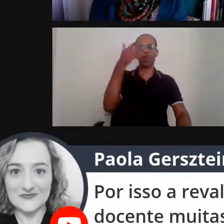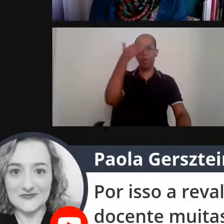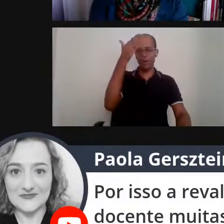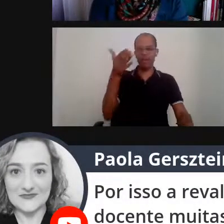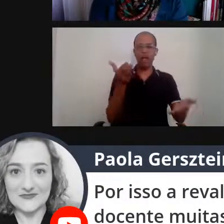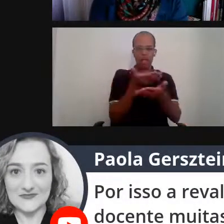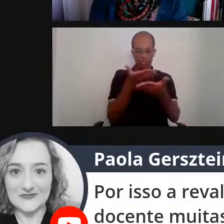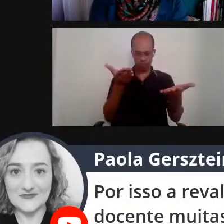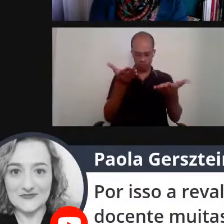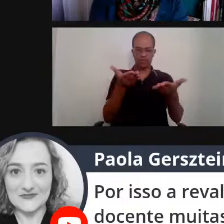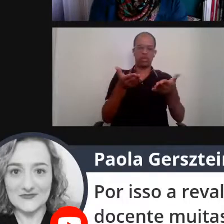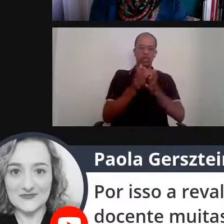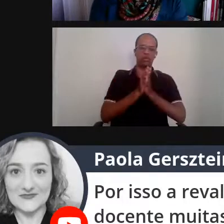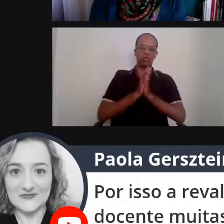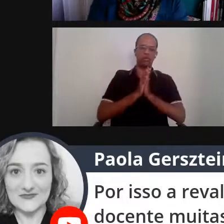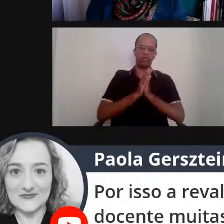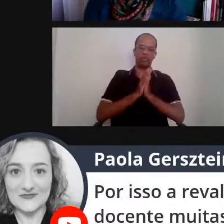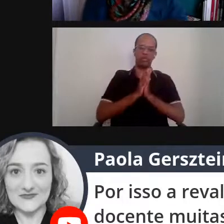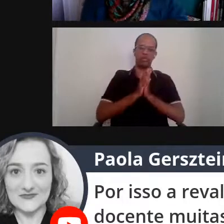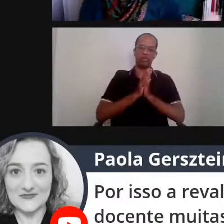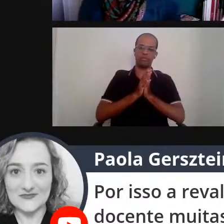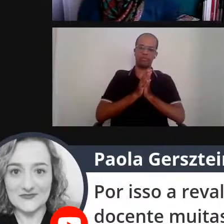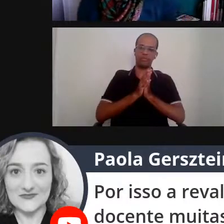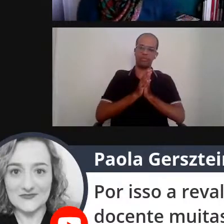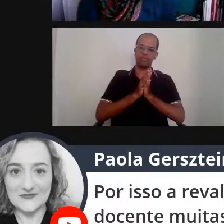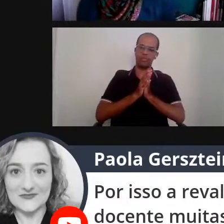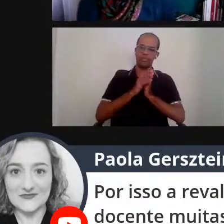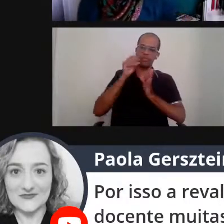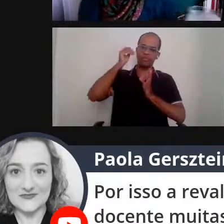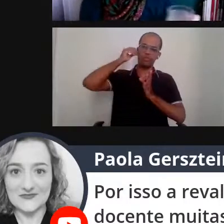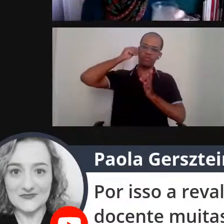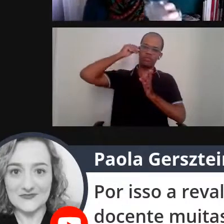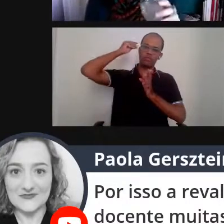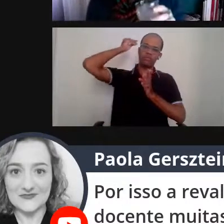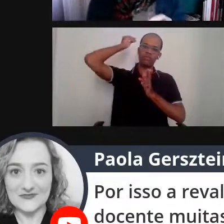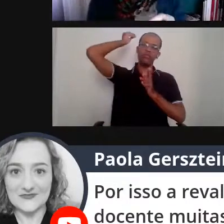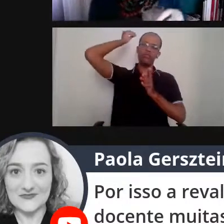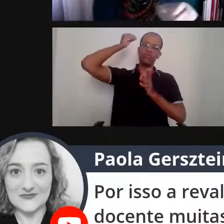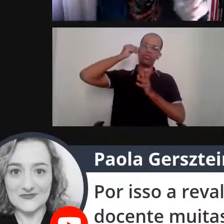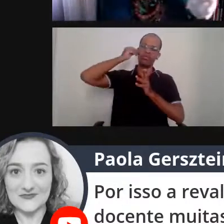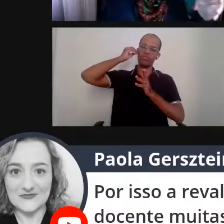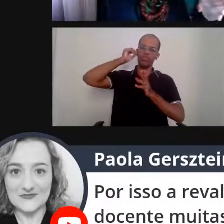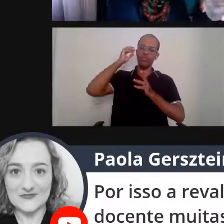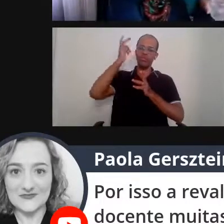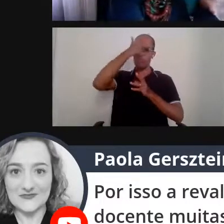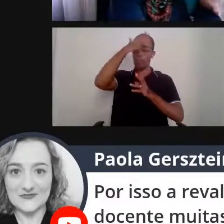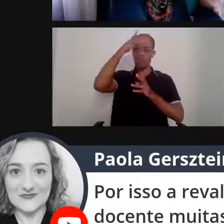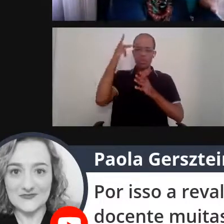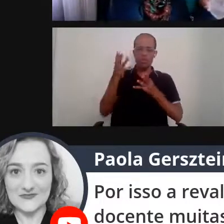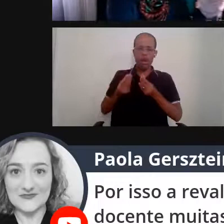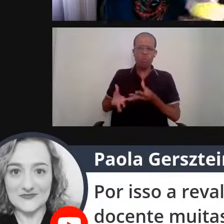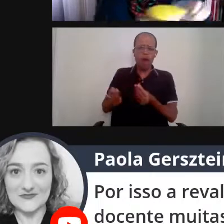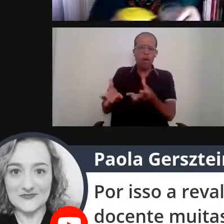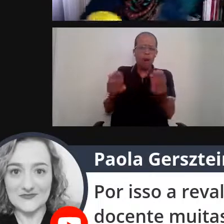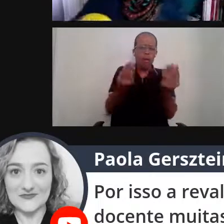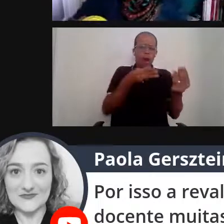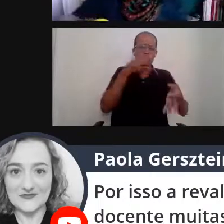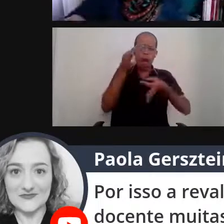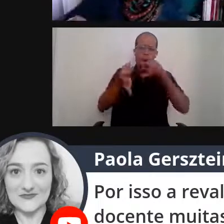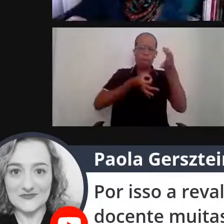Delfim Maciel. Inúmeras pessoas estão aqui colocando